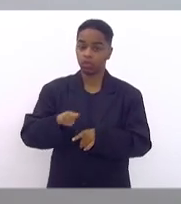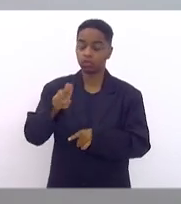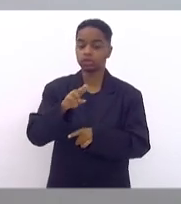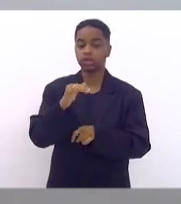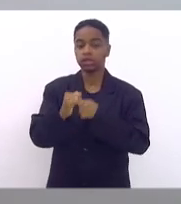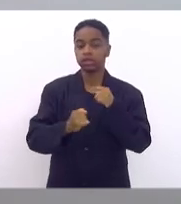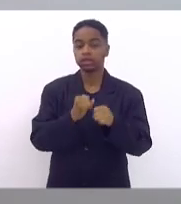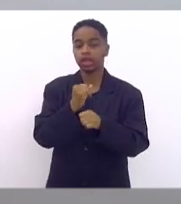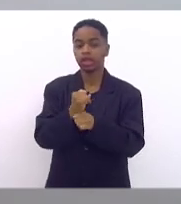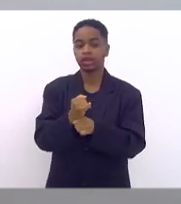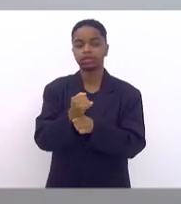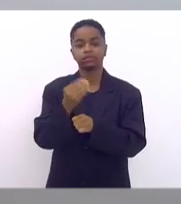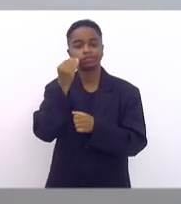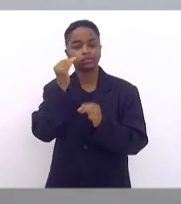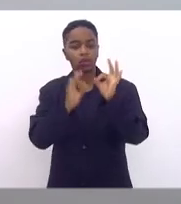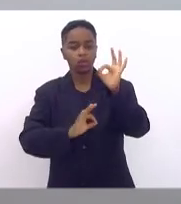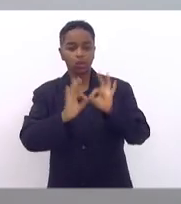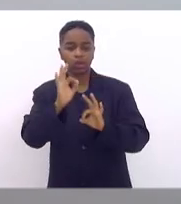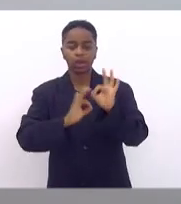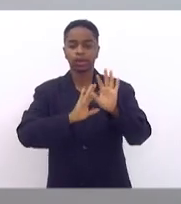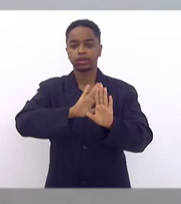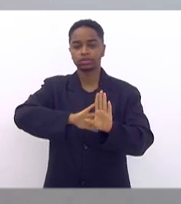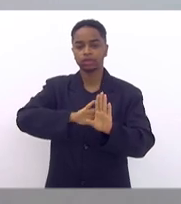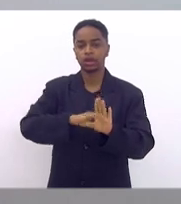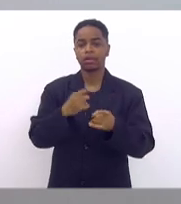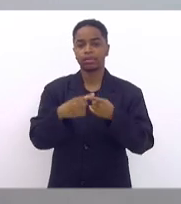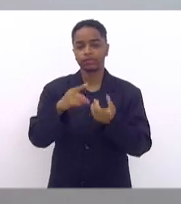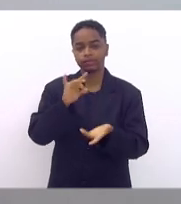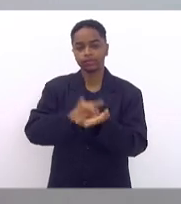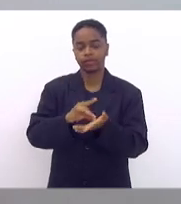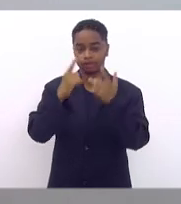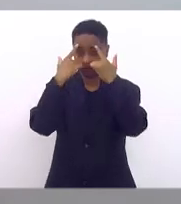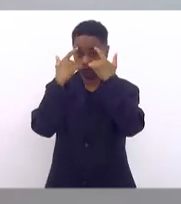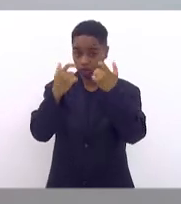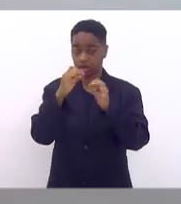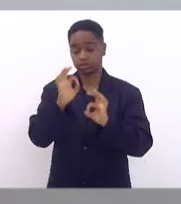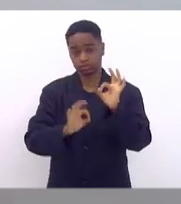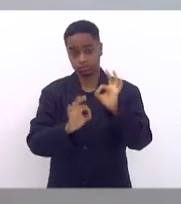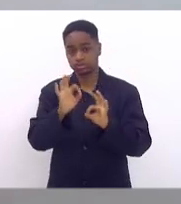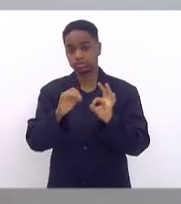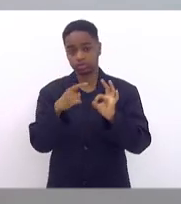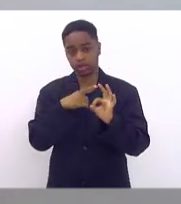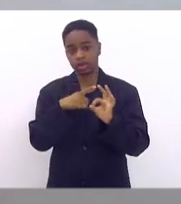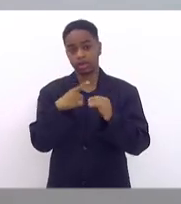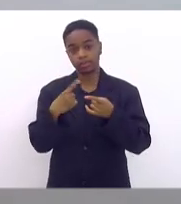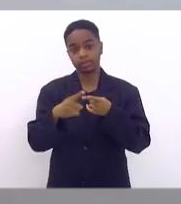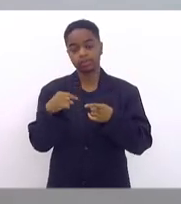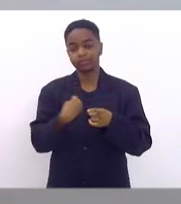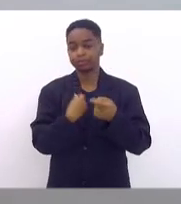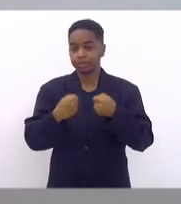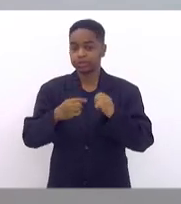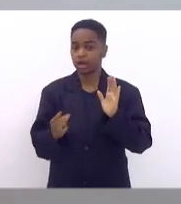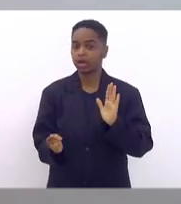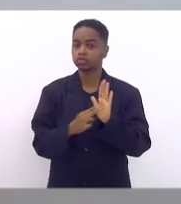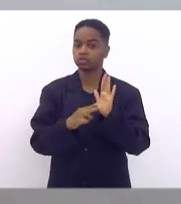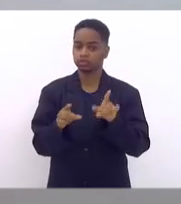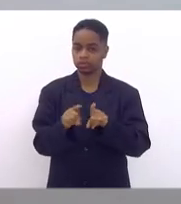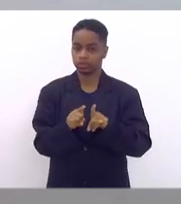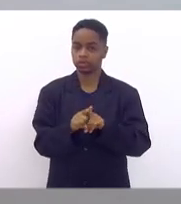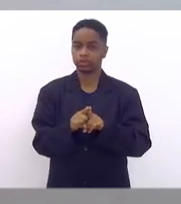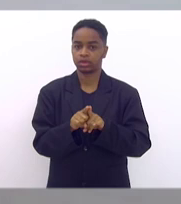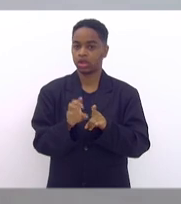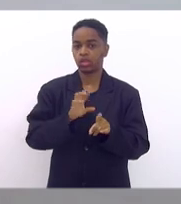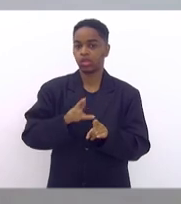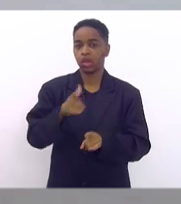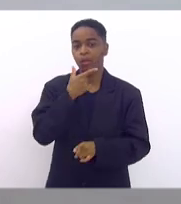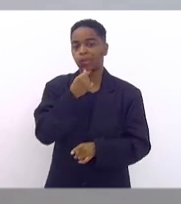se organizar. Também é também uma violência organizada. A gente precisa admitir isso também. Não é um